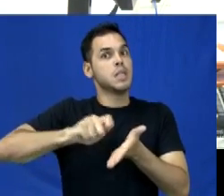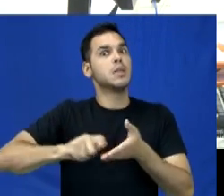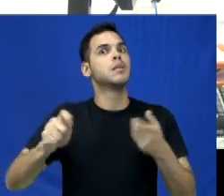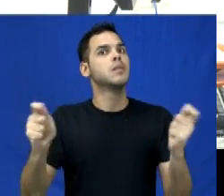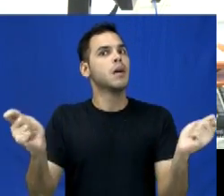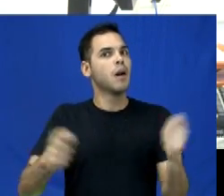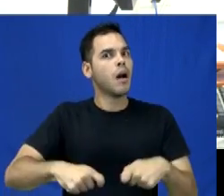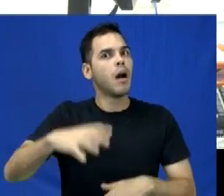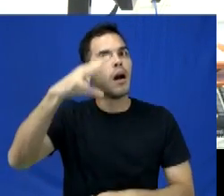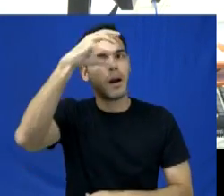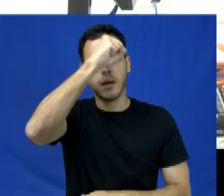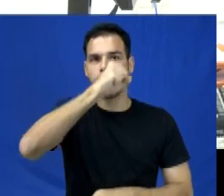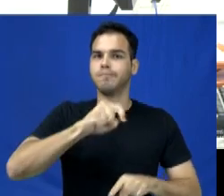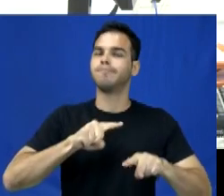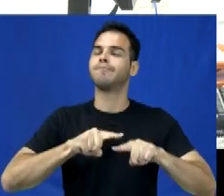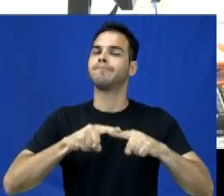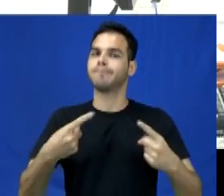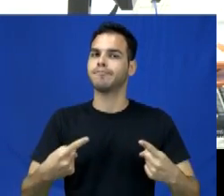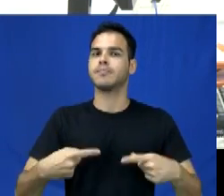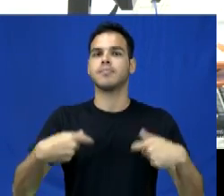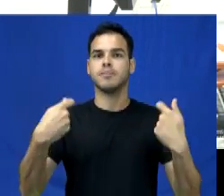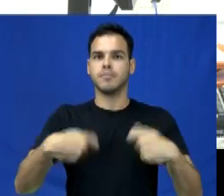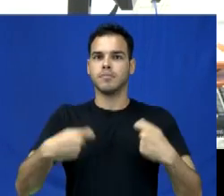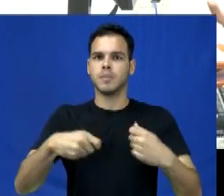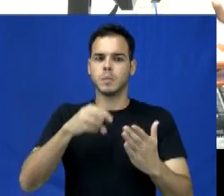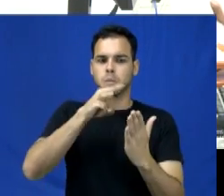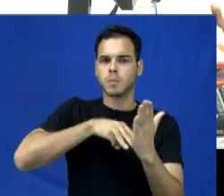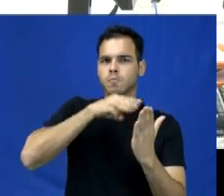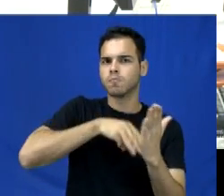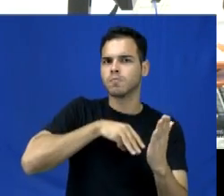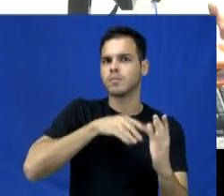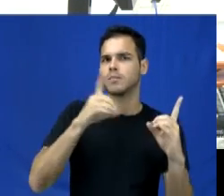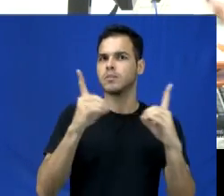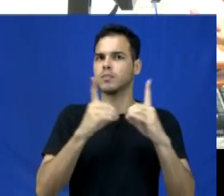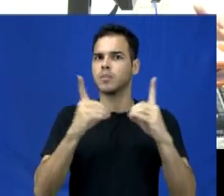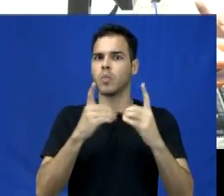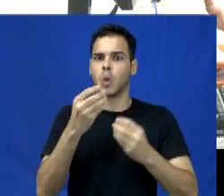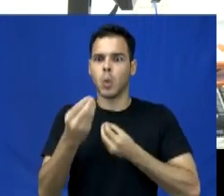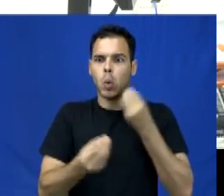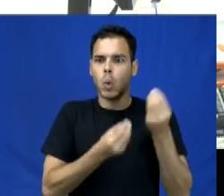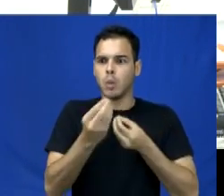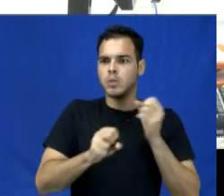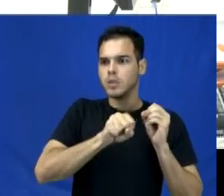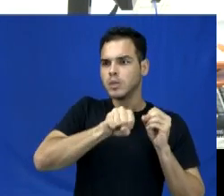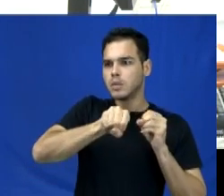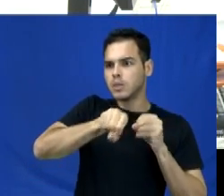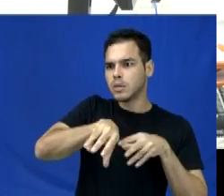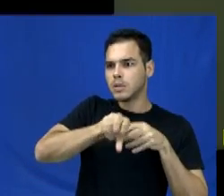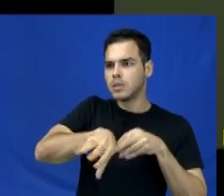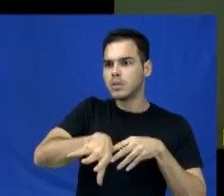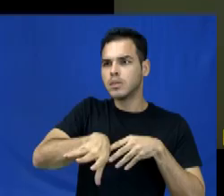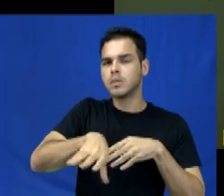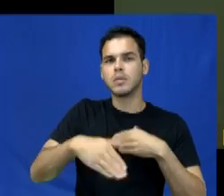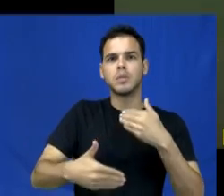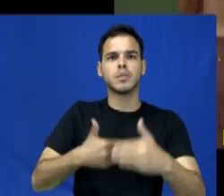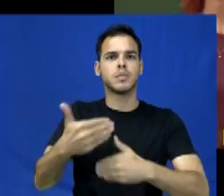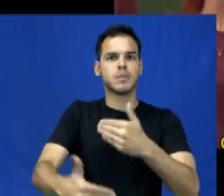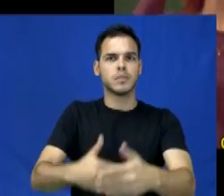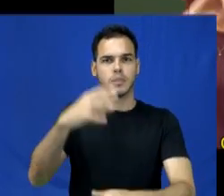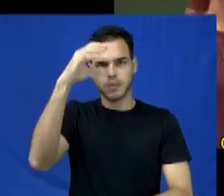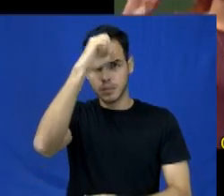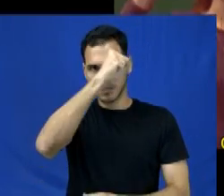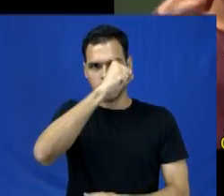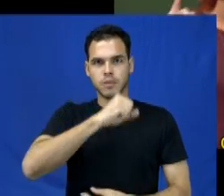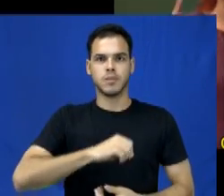desde que saiba metodologicamente e didaticamente como alcançar esse mecanismo de processo de aprendizagem. Há algum tempo